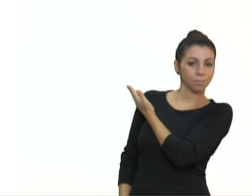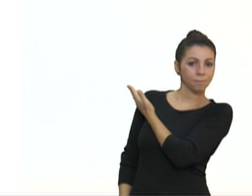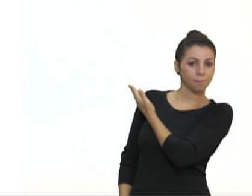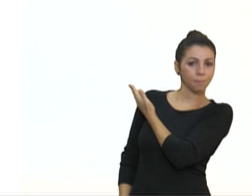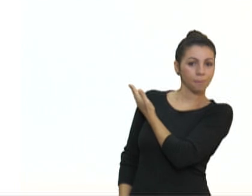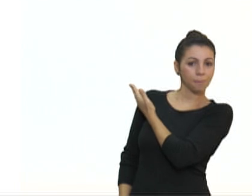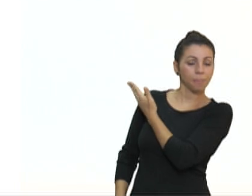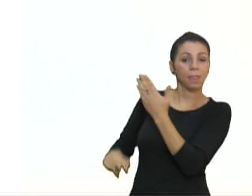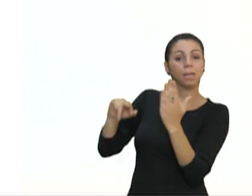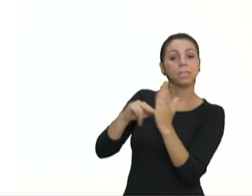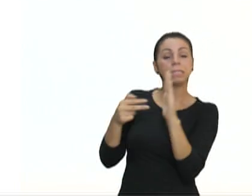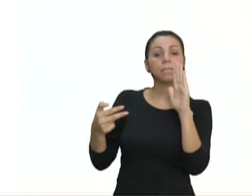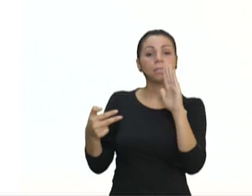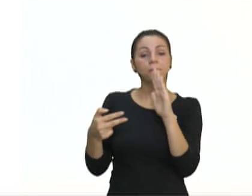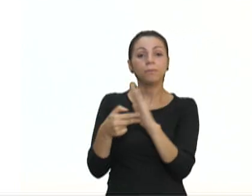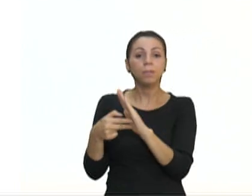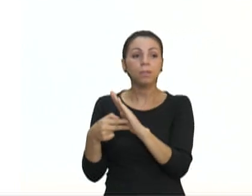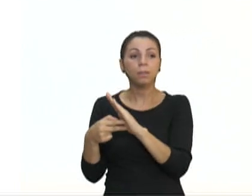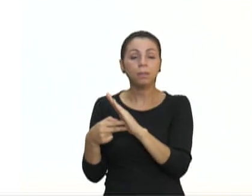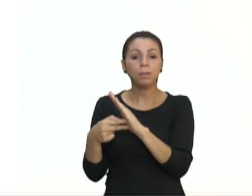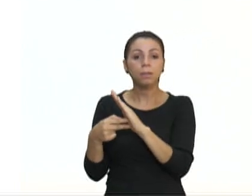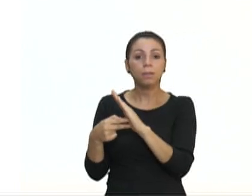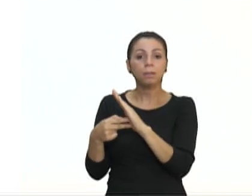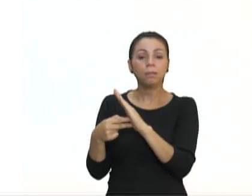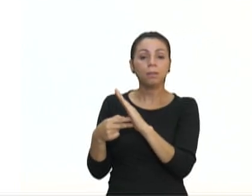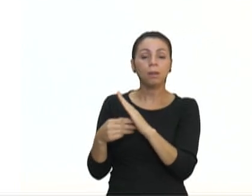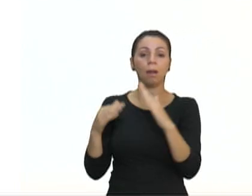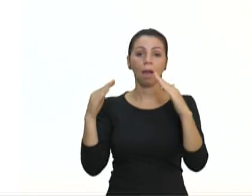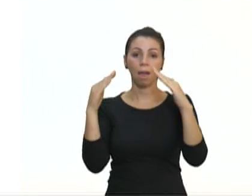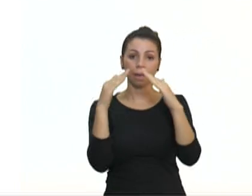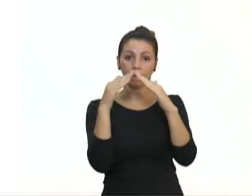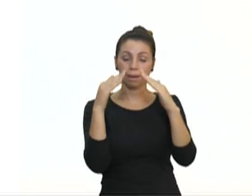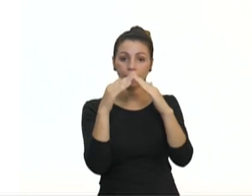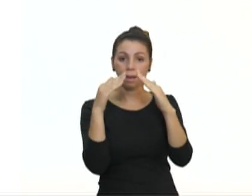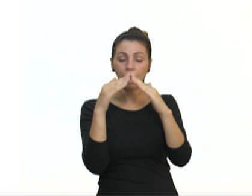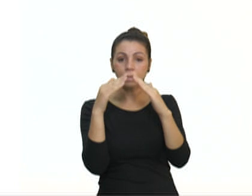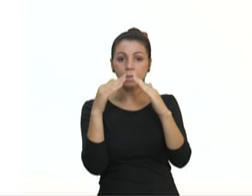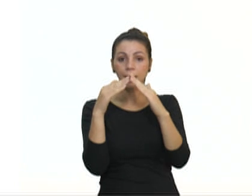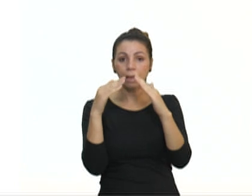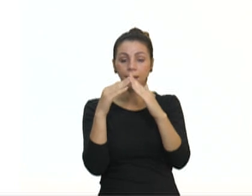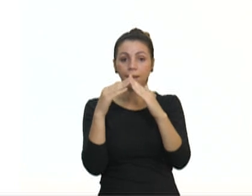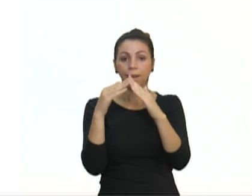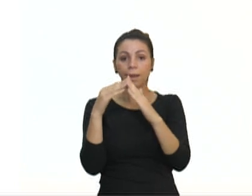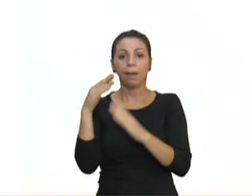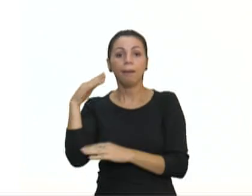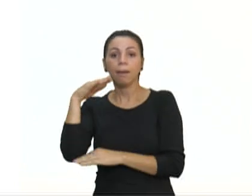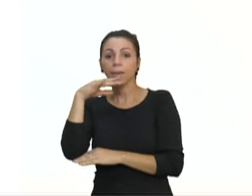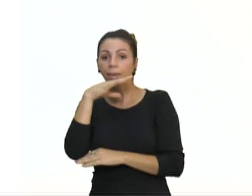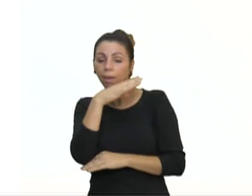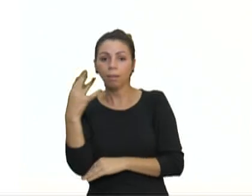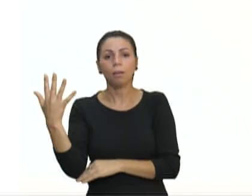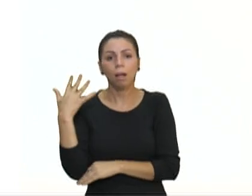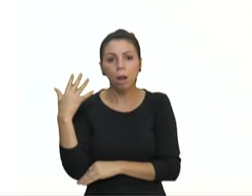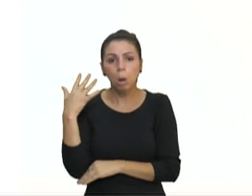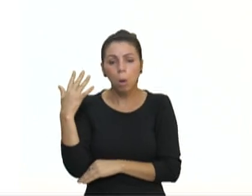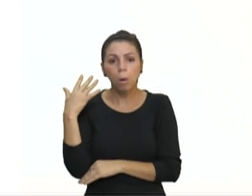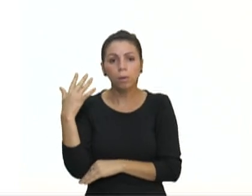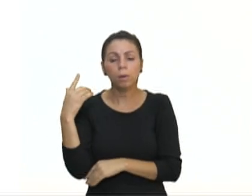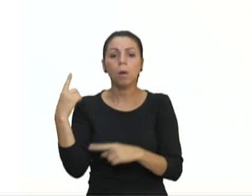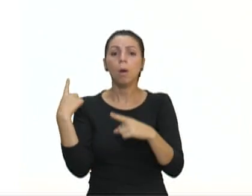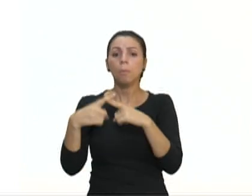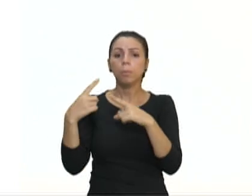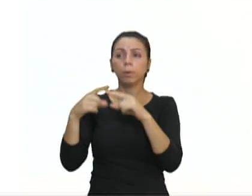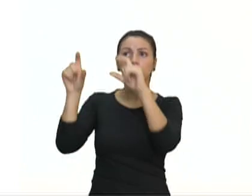esse local aqui, é de um clima quente e o ar-condicionado instalado em cima, porque o ar frio